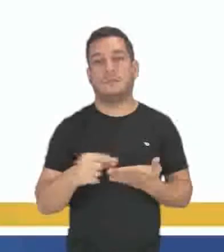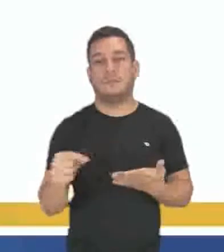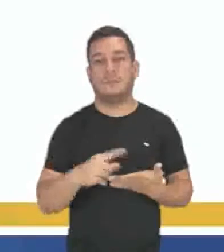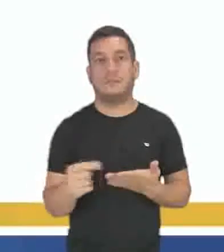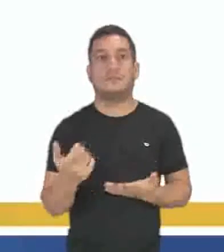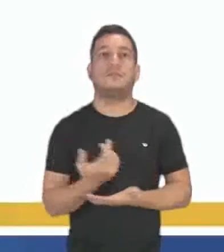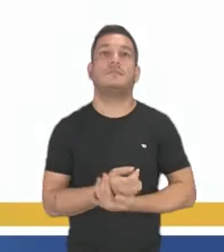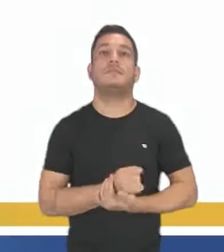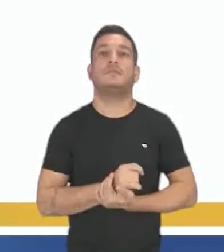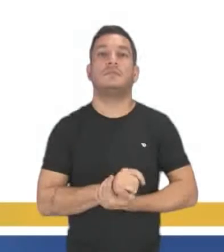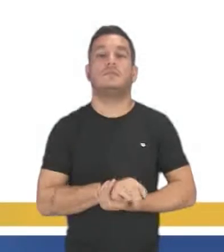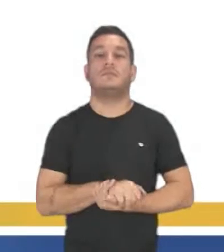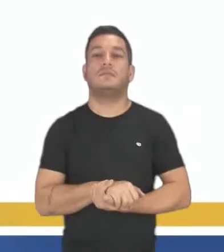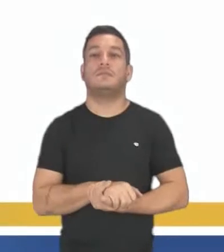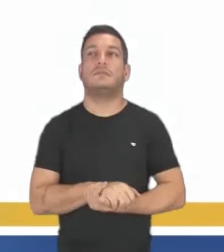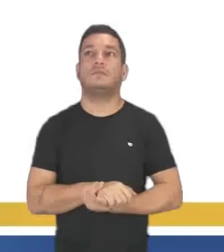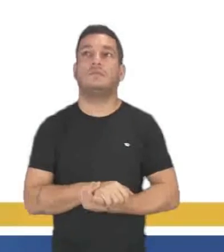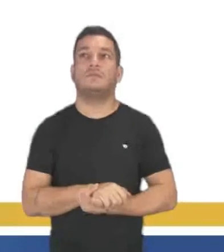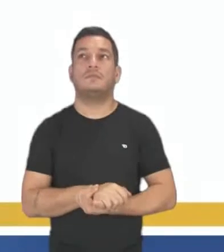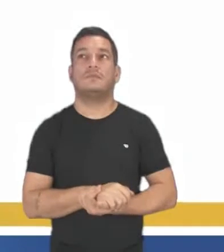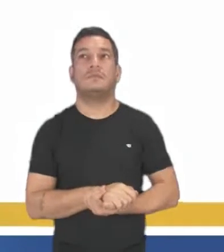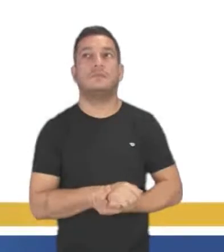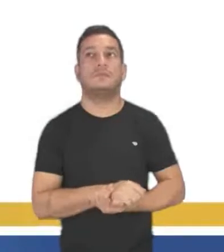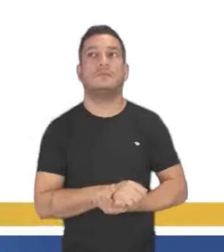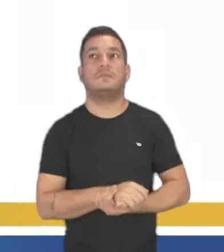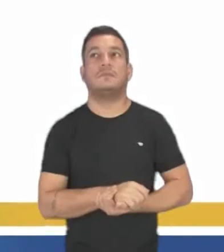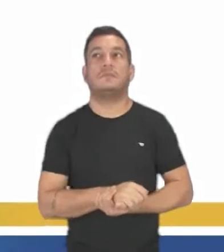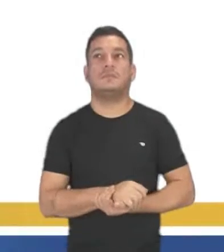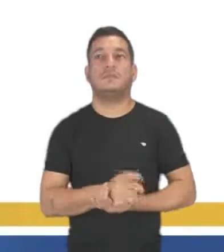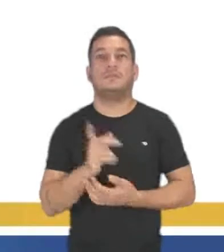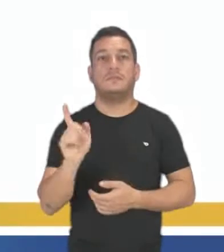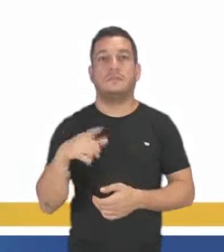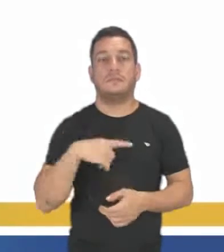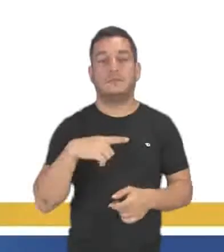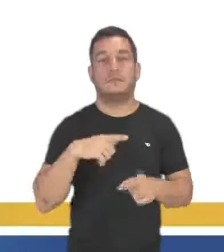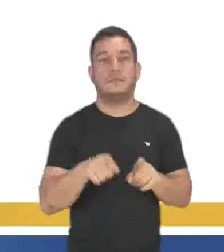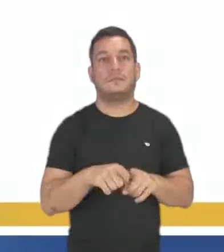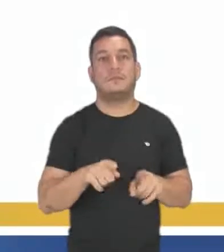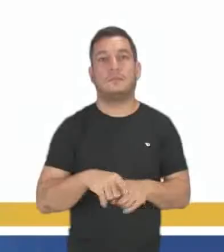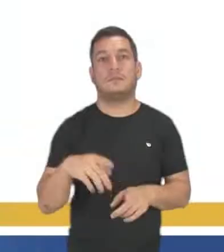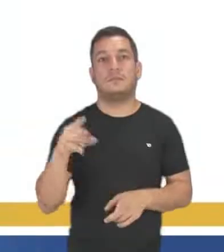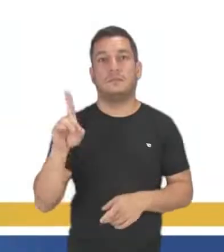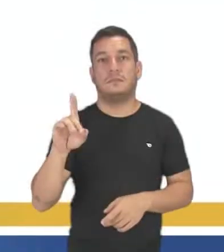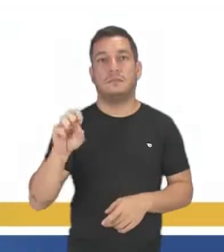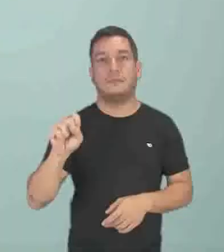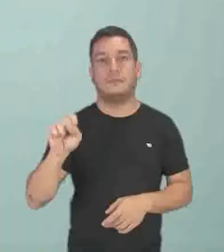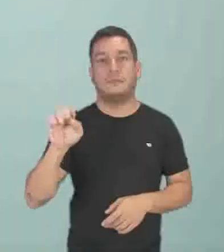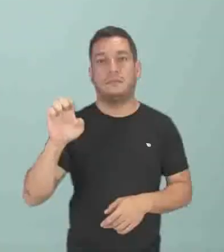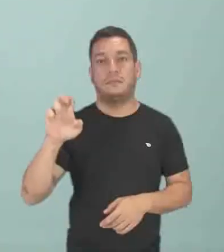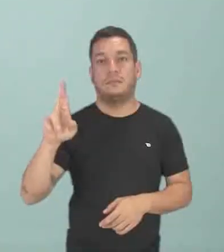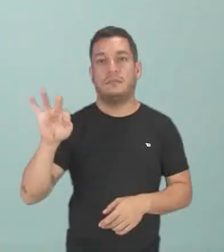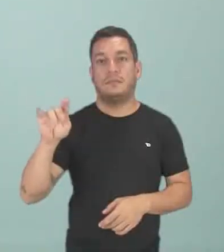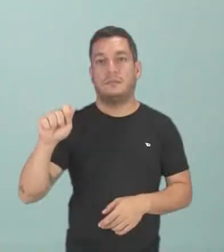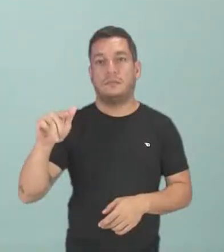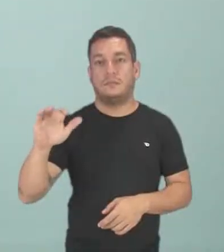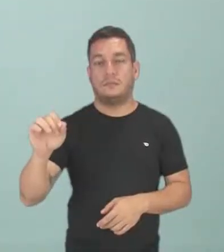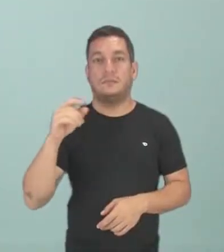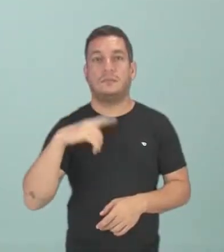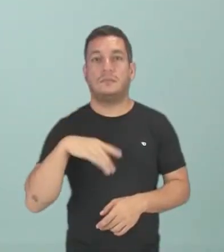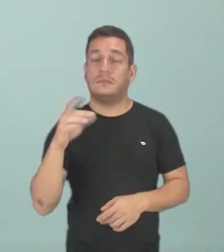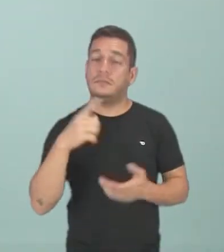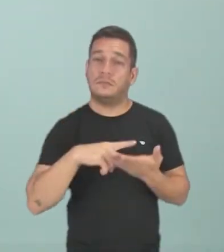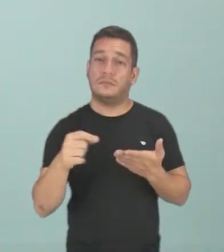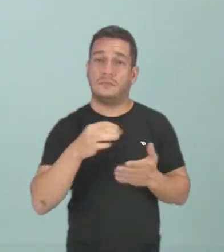bom? Tal qual a dissertação, que é uma outra modalidade argumentativa de textos, o artigo